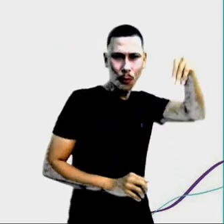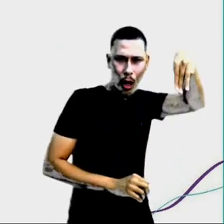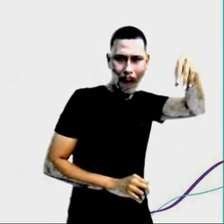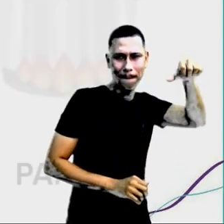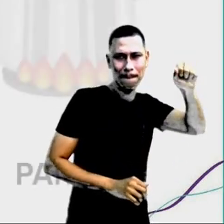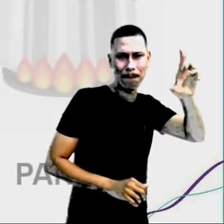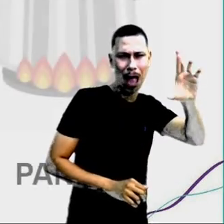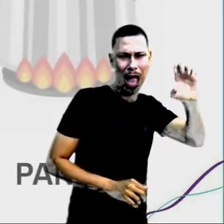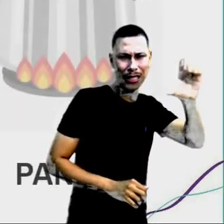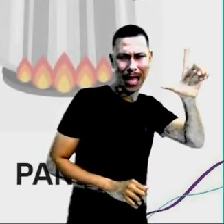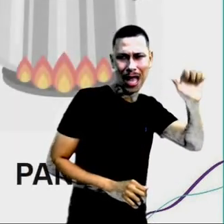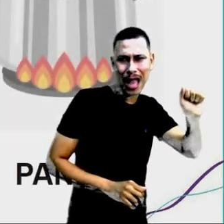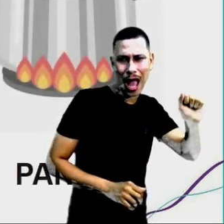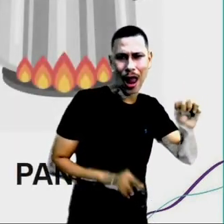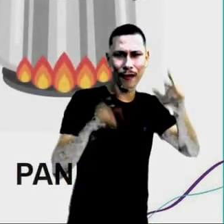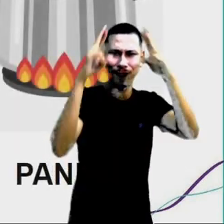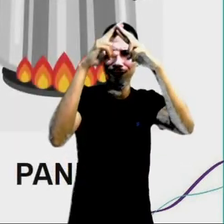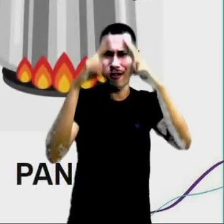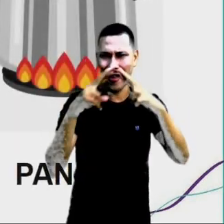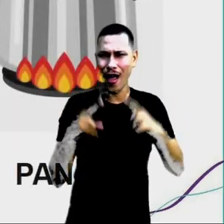Marcela rima com